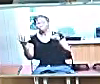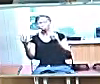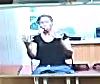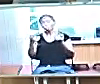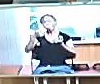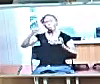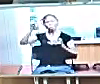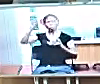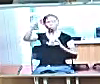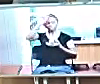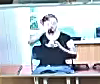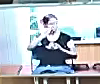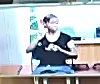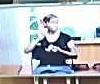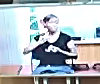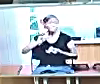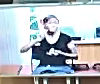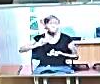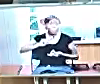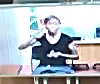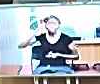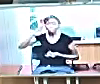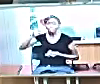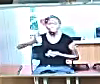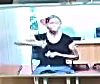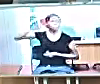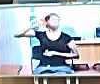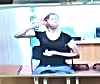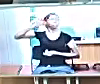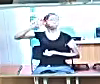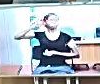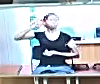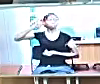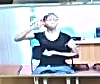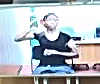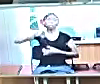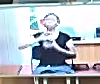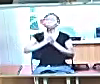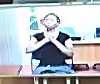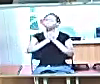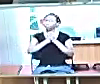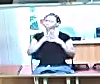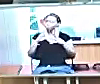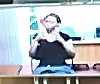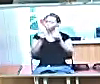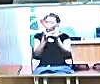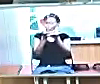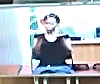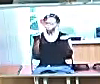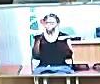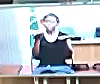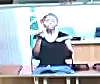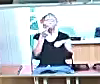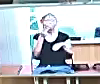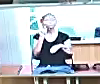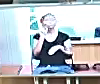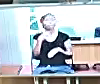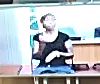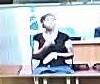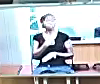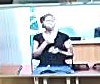estados minas gerais sai na frente sabe deus em parabenizar a todos mesmo e dizer que nós estamos aqui somos